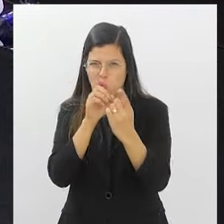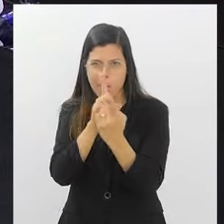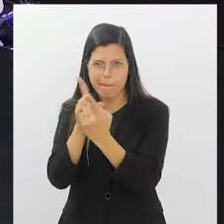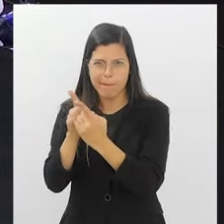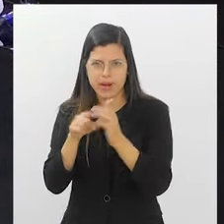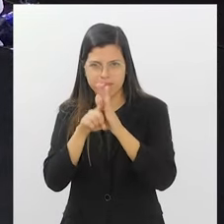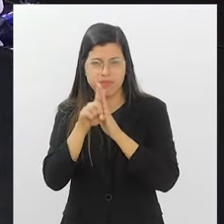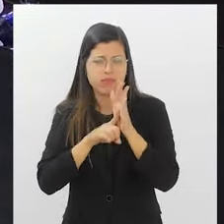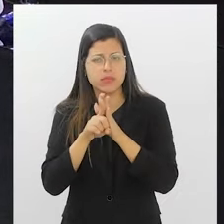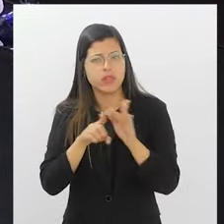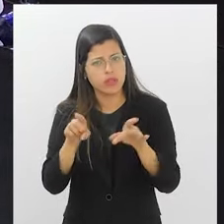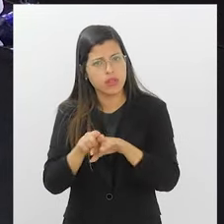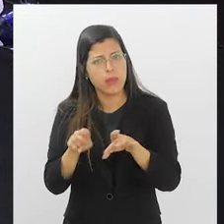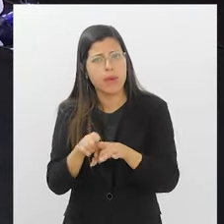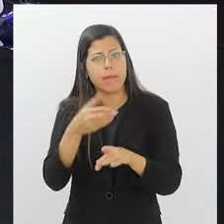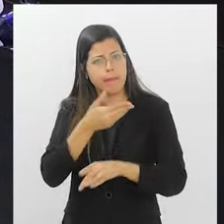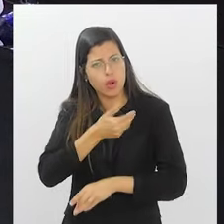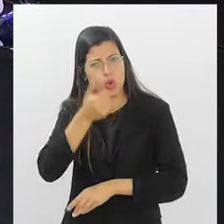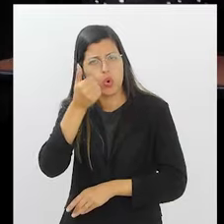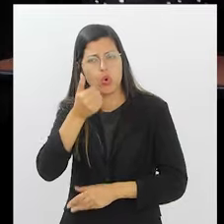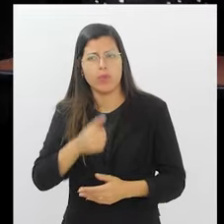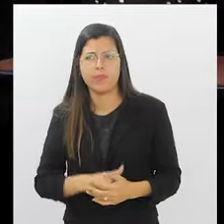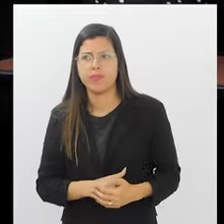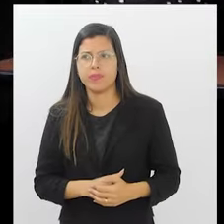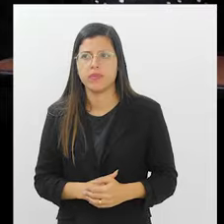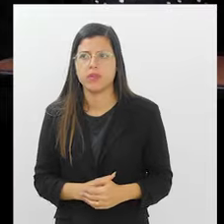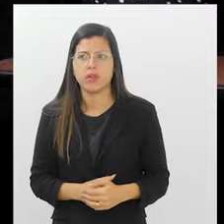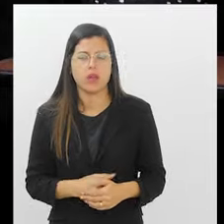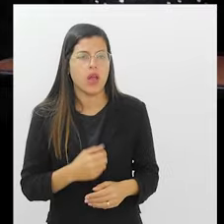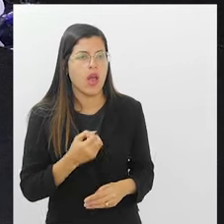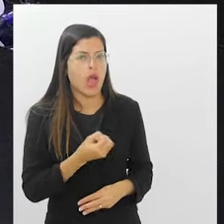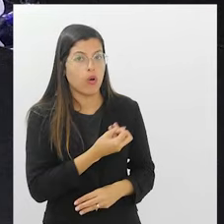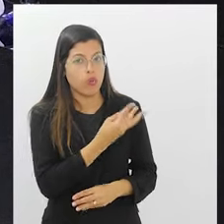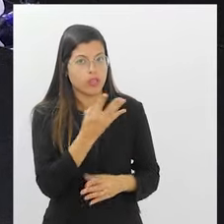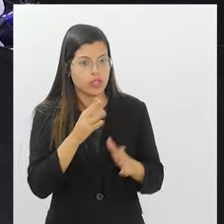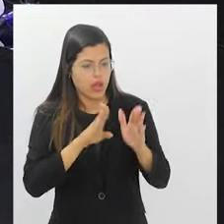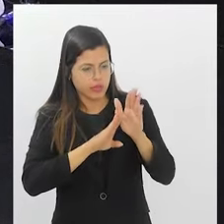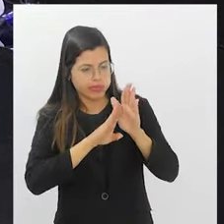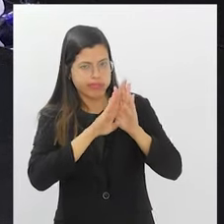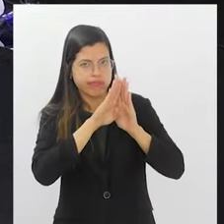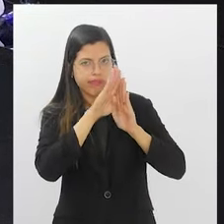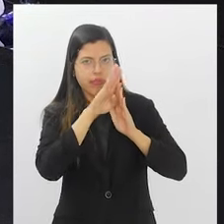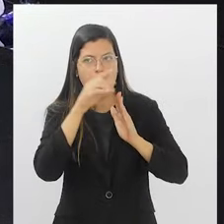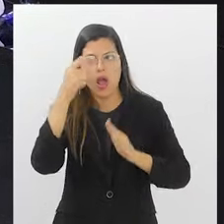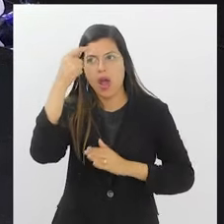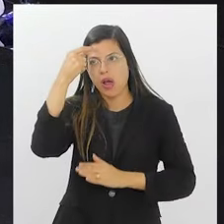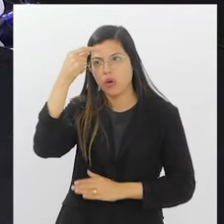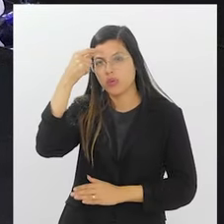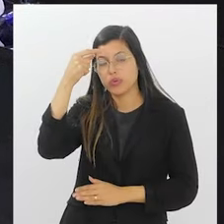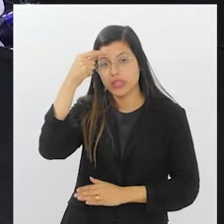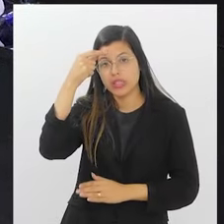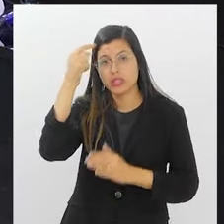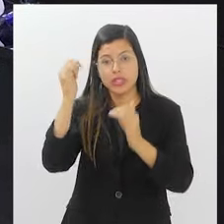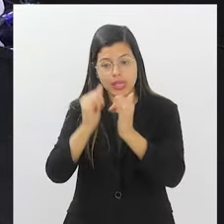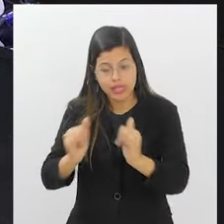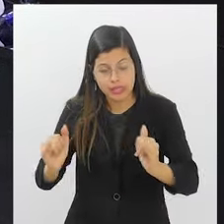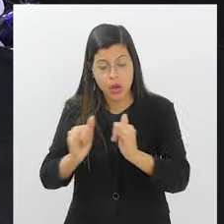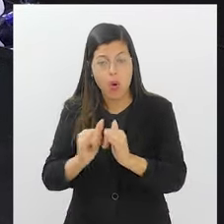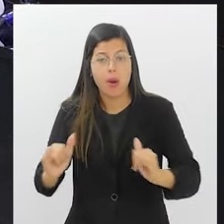né? Mais preciso, né? Essas o questões... Número, o número aumentando, né? A